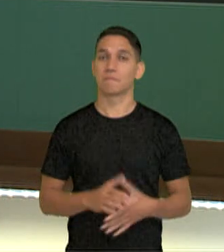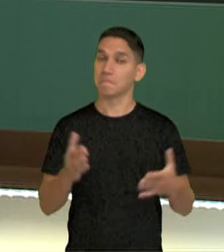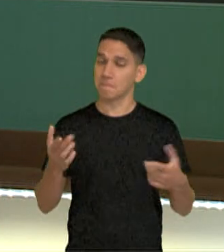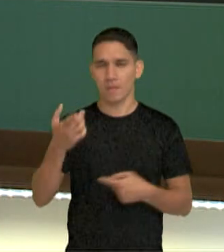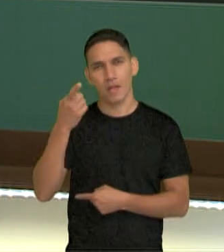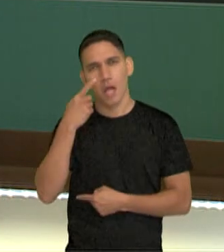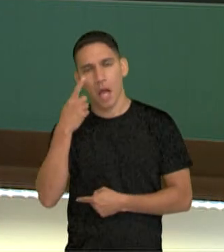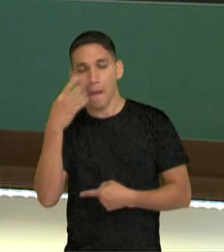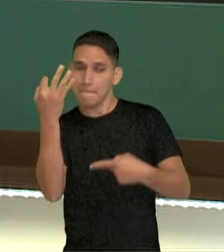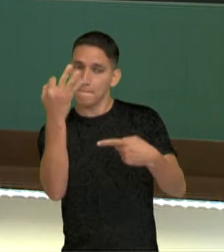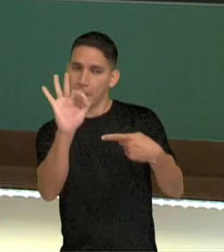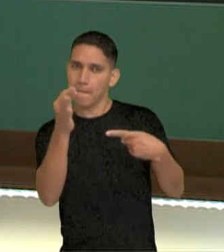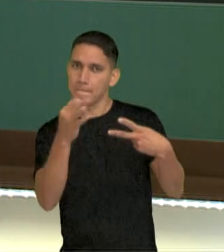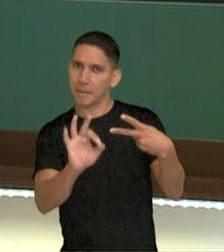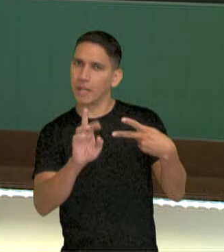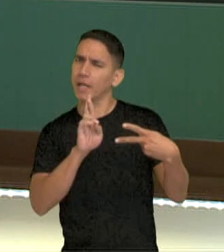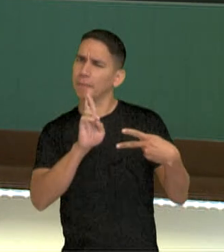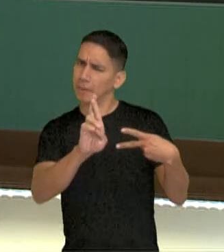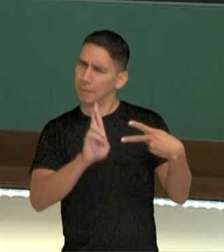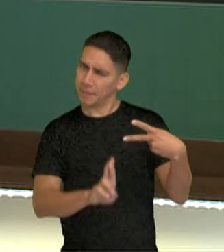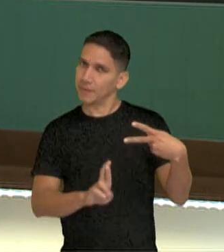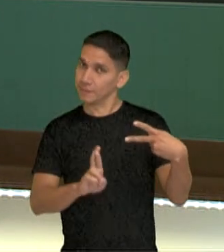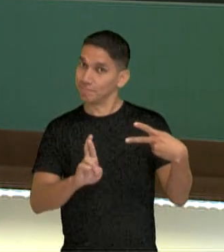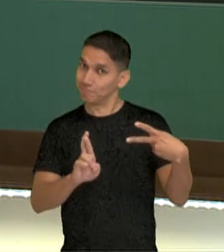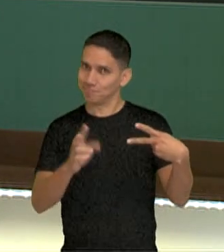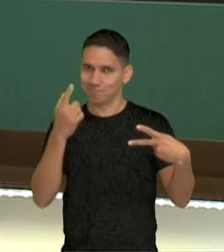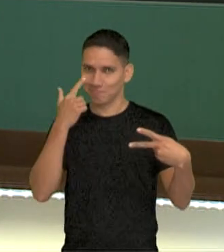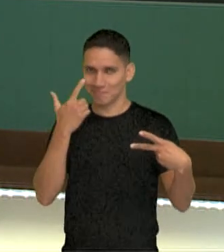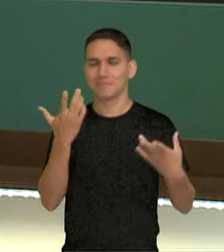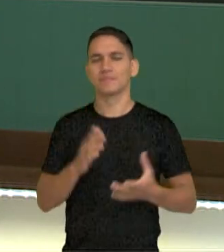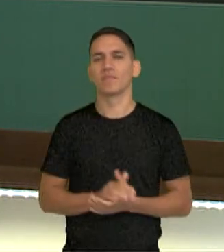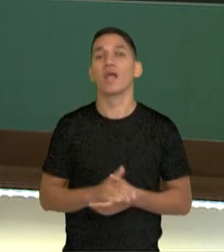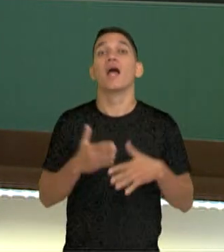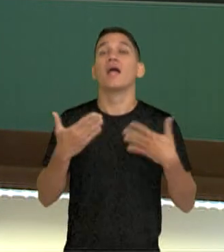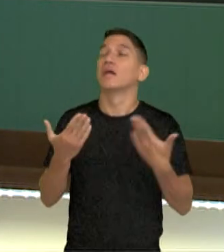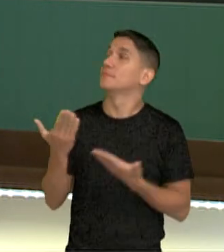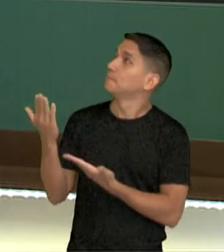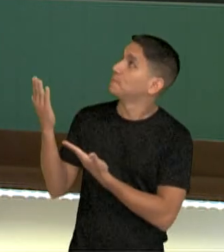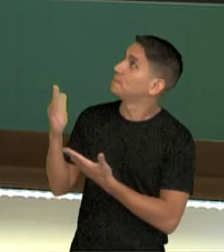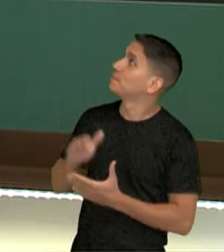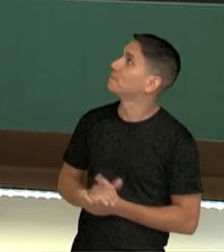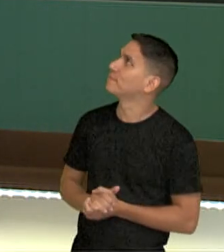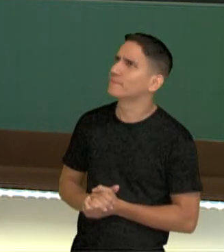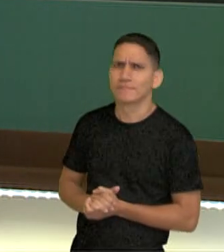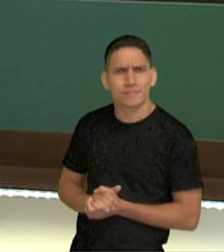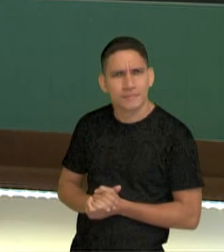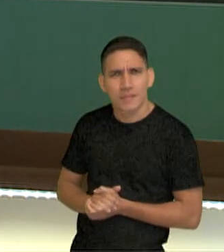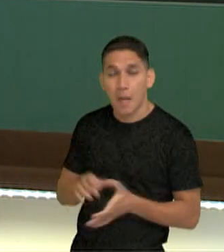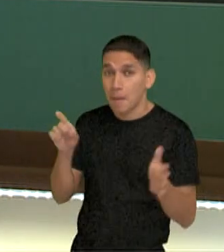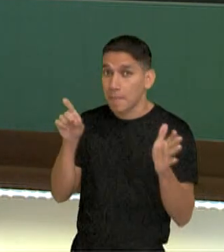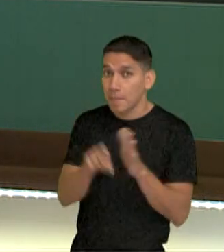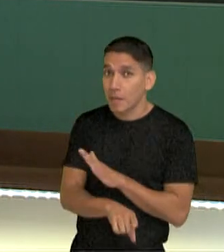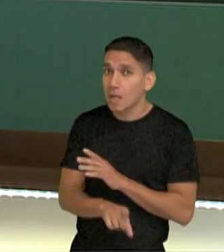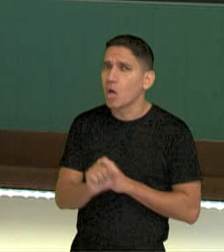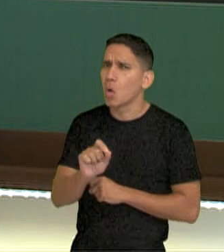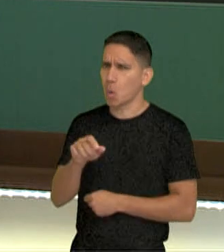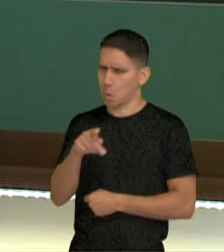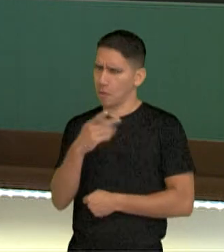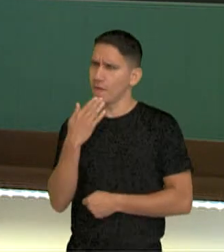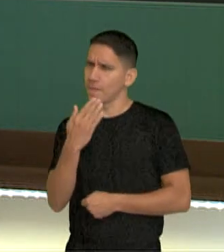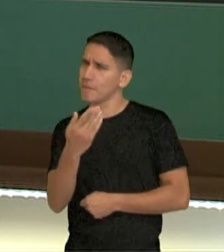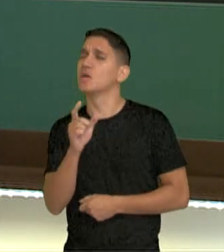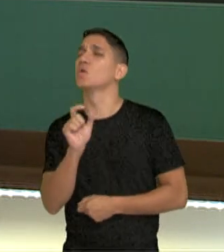Let's check the answers. Vamos conferir então as questões? Então olha lá, qual era a pergunta que a teacher tinha feito